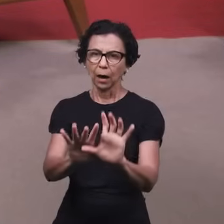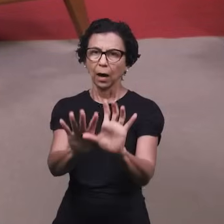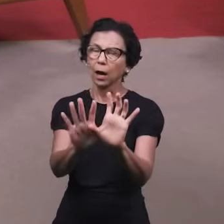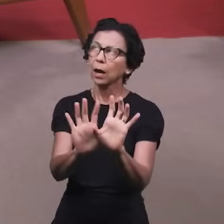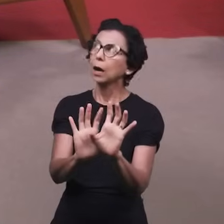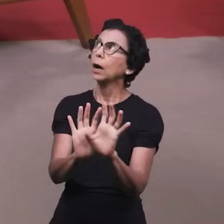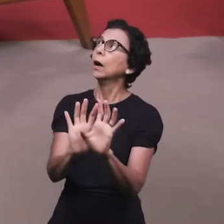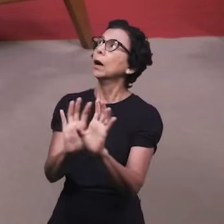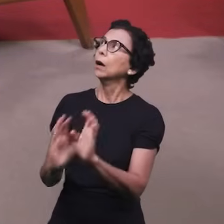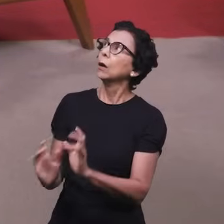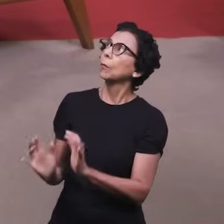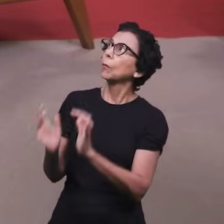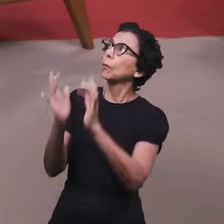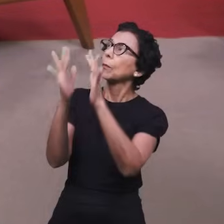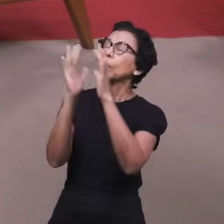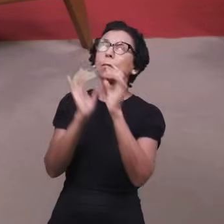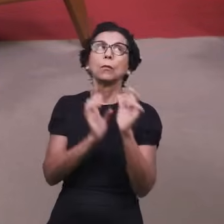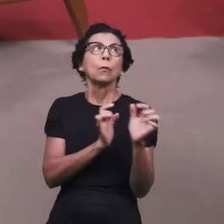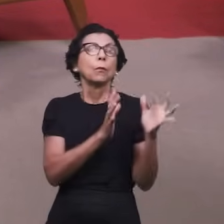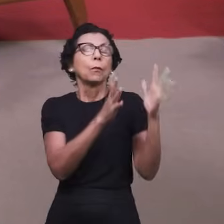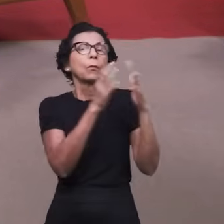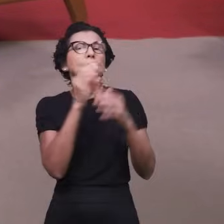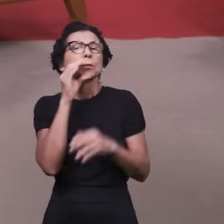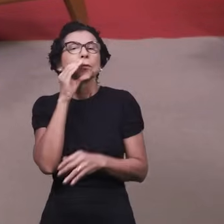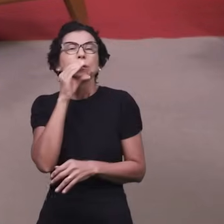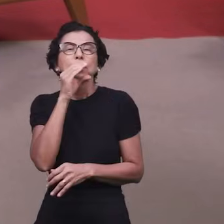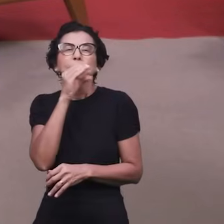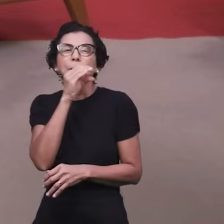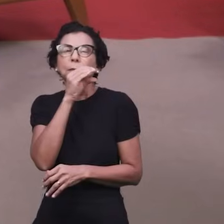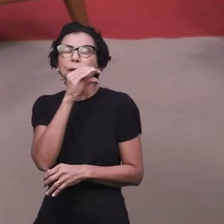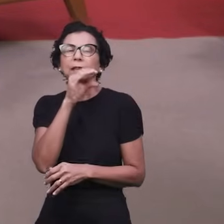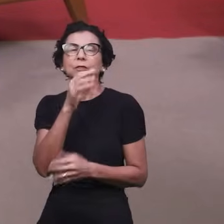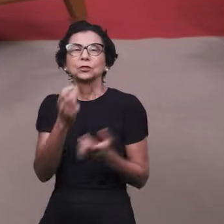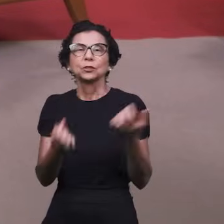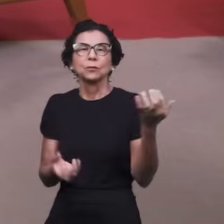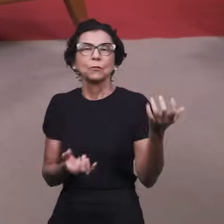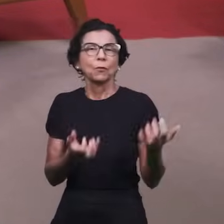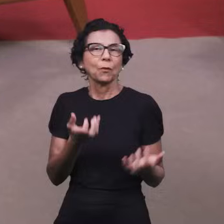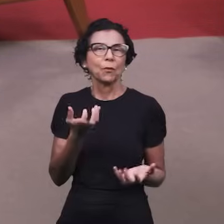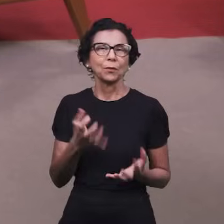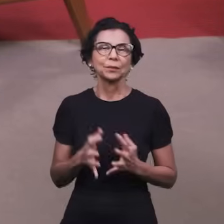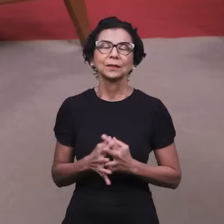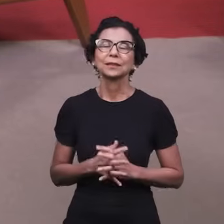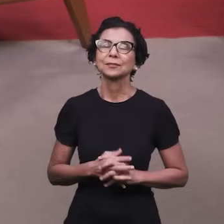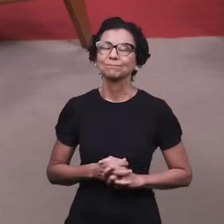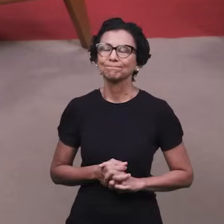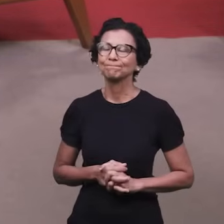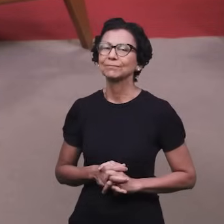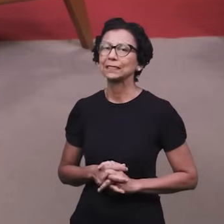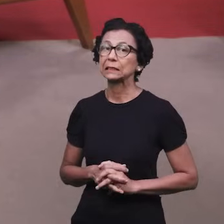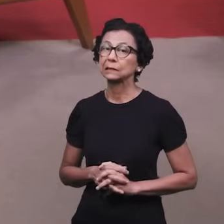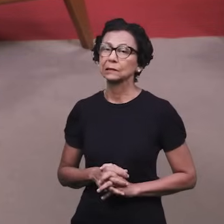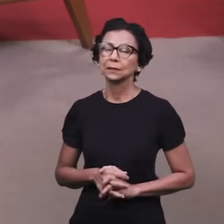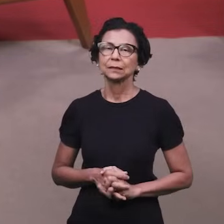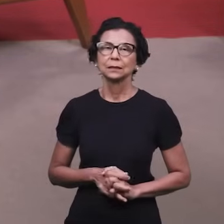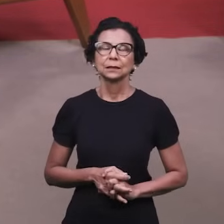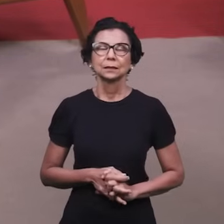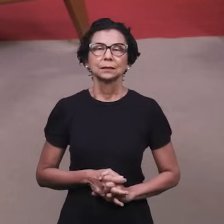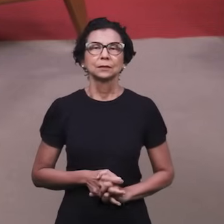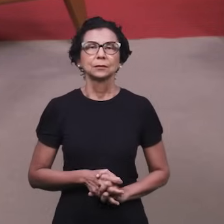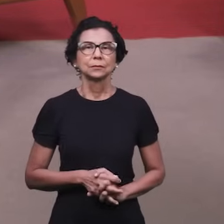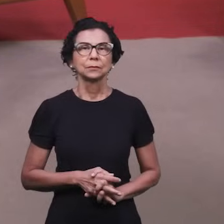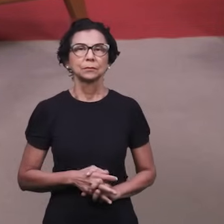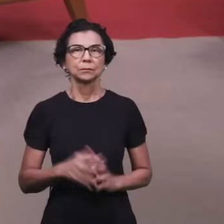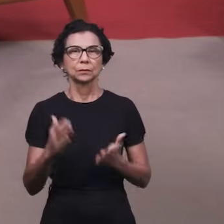né? profeticamente. A aplicação profética e a associação com a igreja fiel, com a nossa caminhada é completa. Bom, vamos